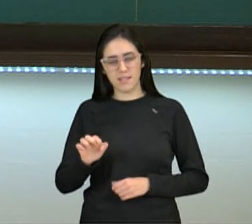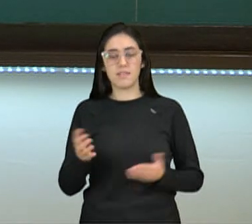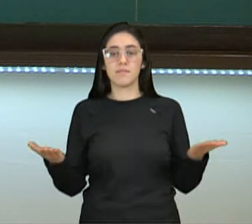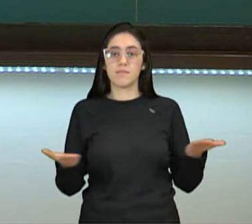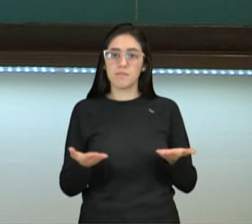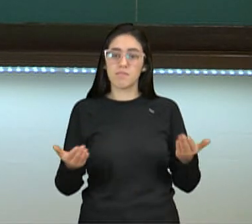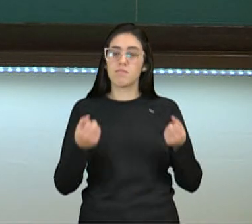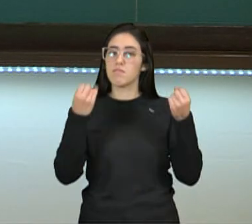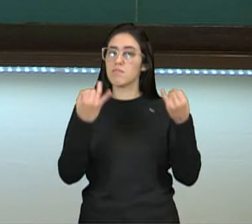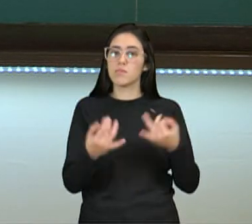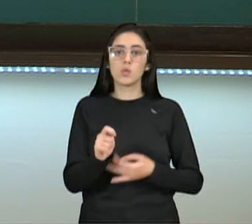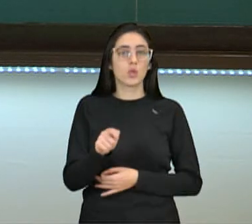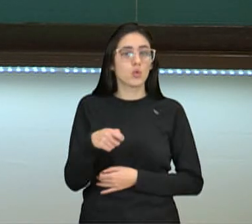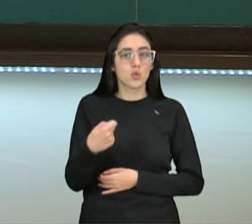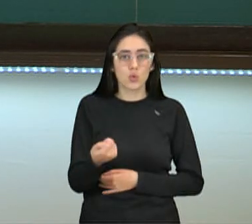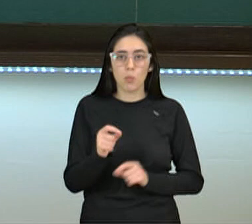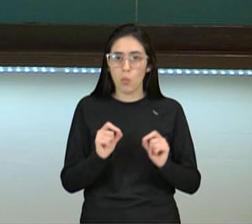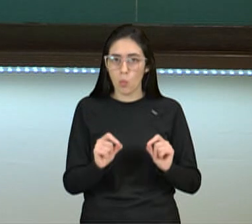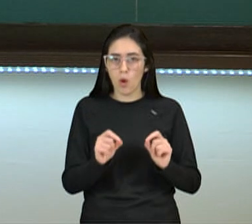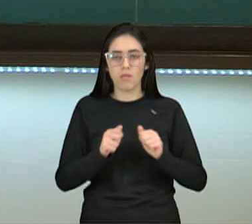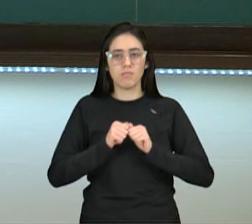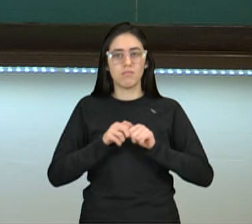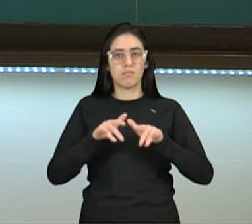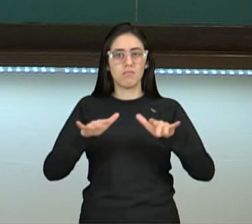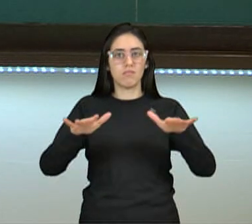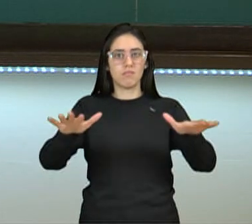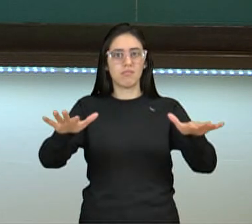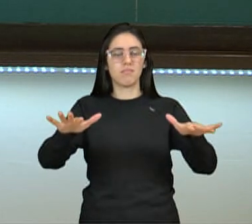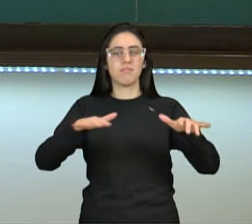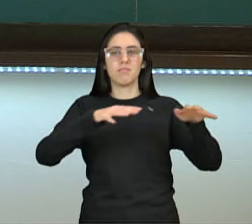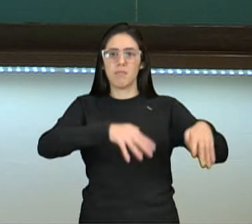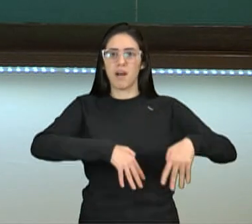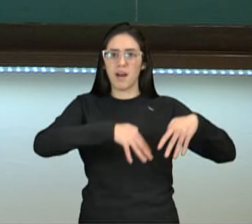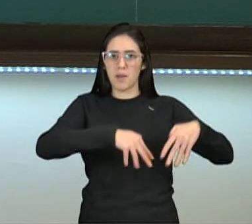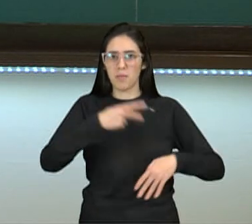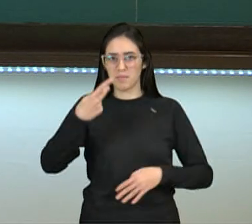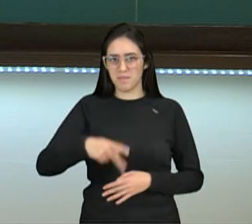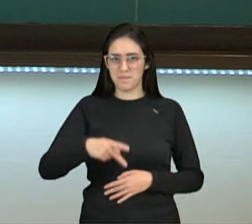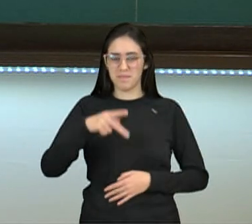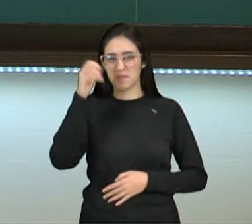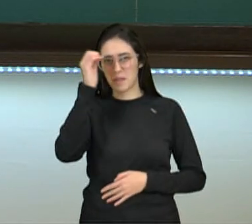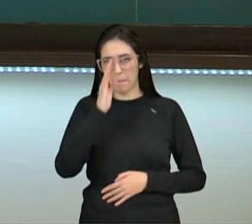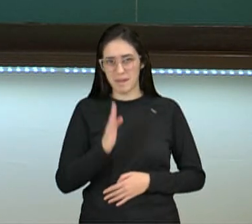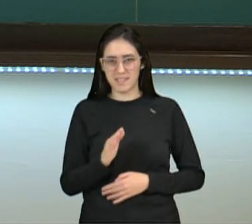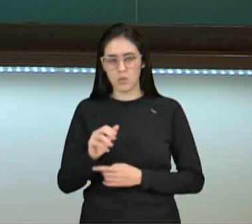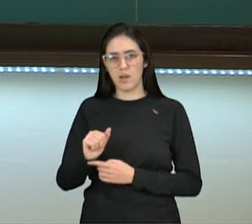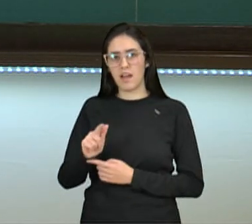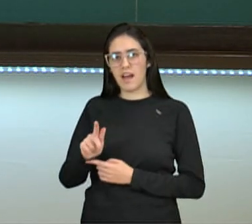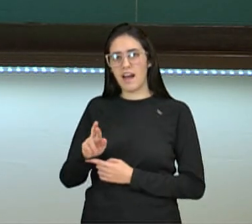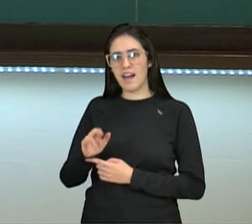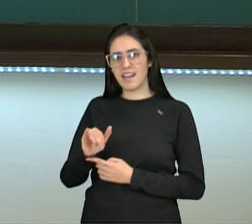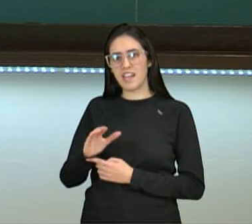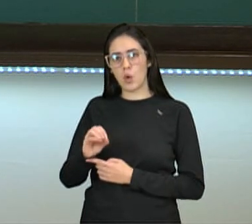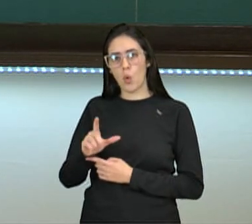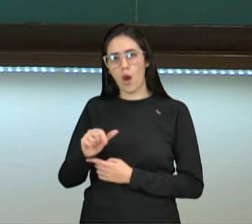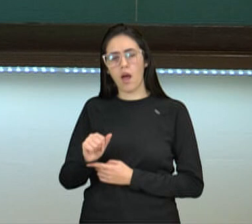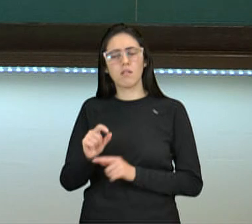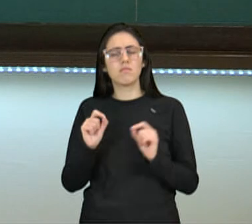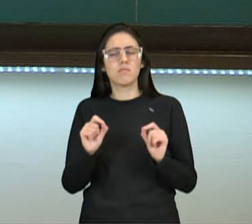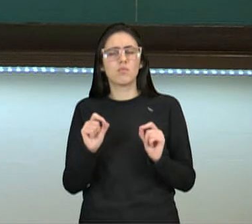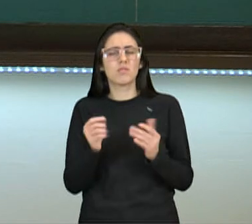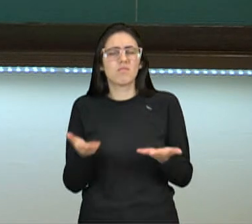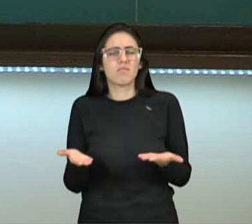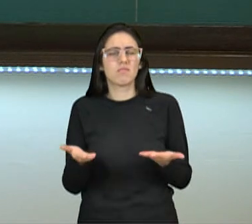vamos falar sobre a expansão da fronteira agrícola no Brasil. O que envolve esse tema, esse